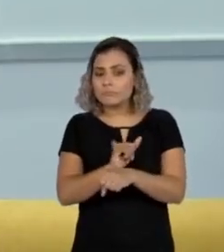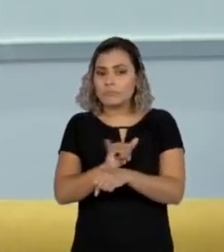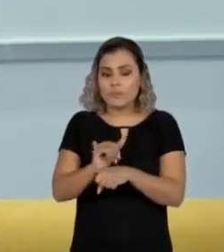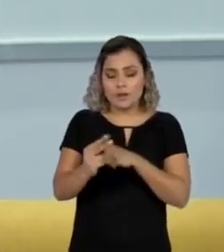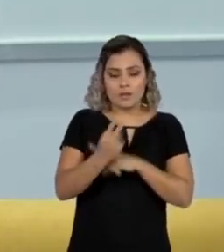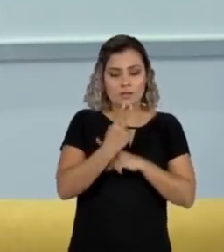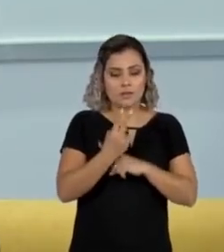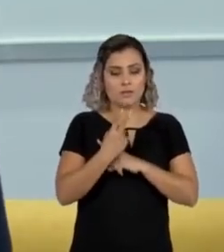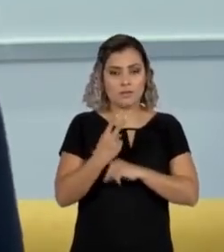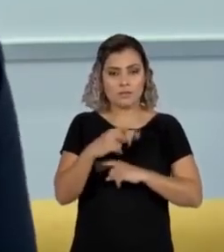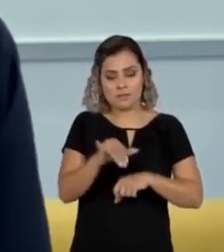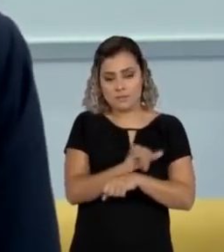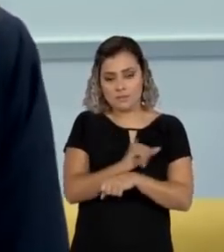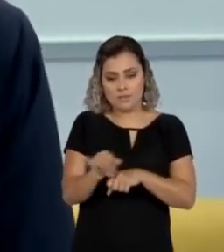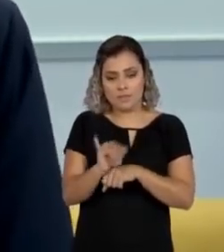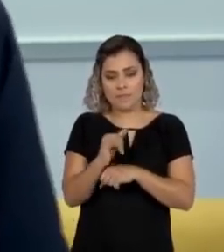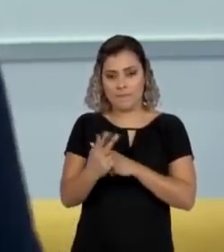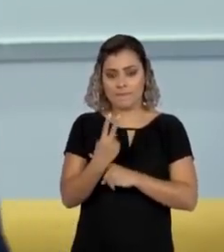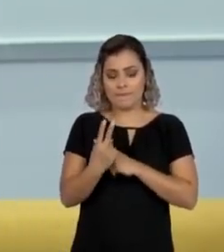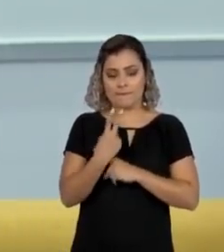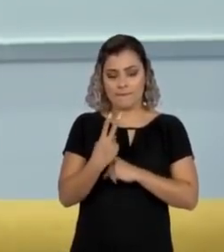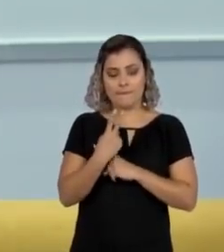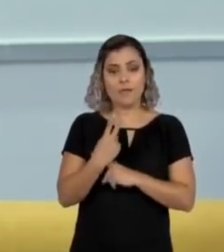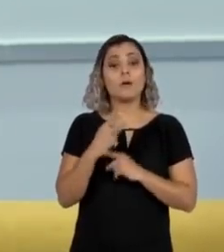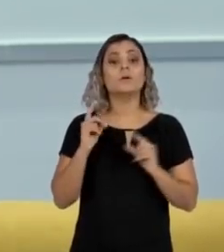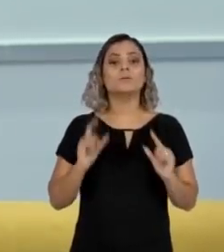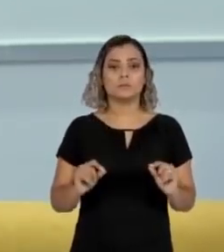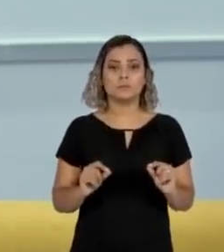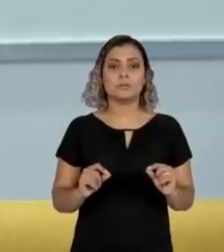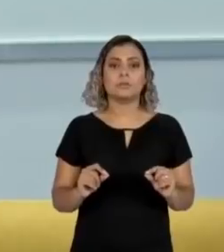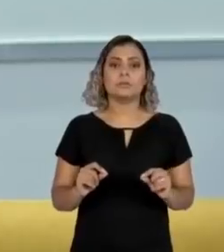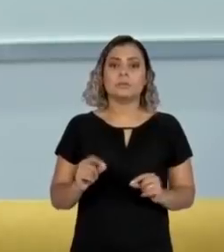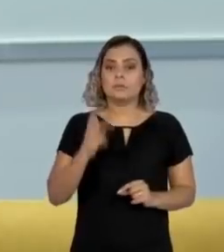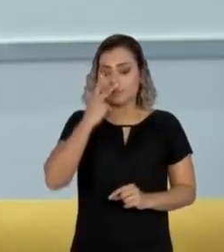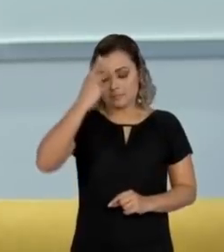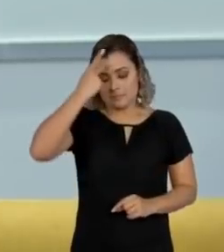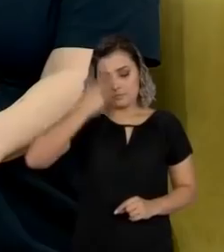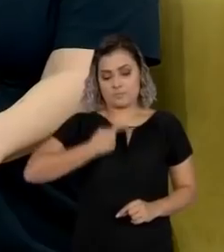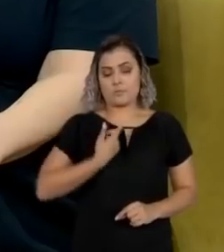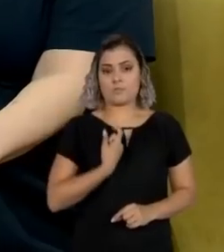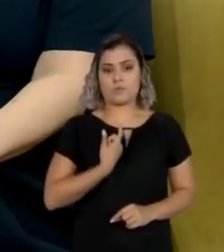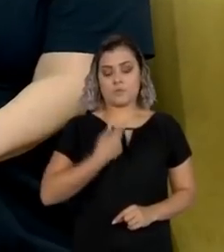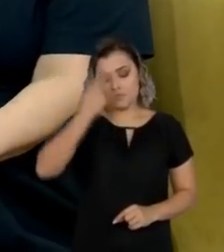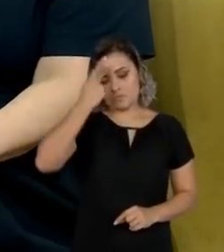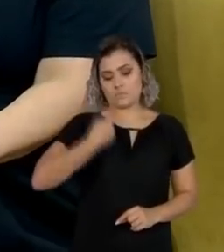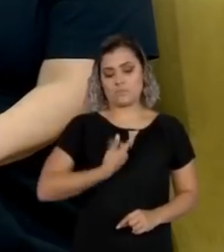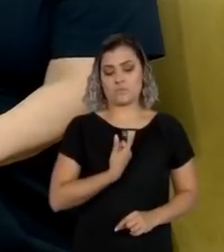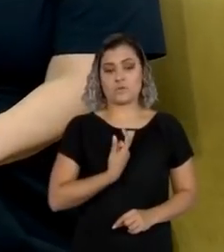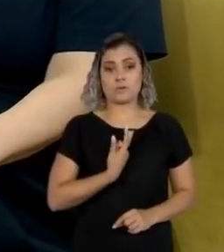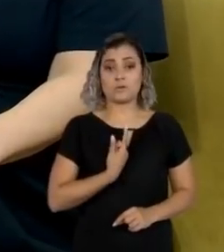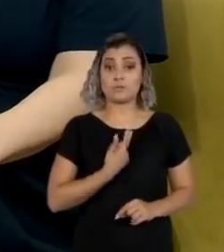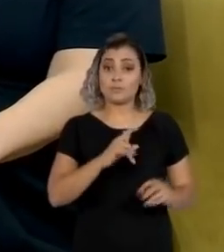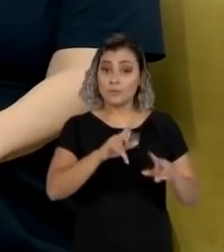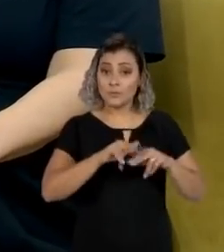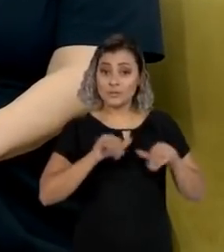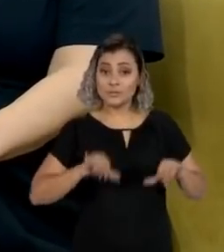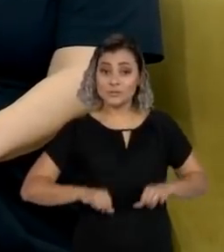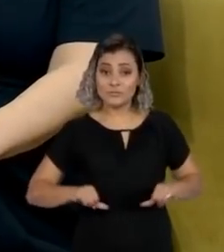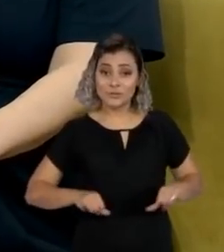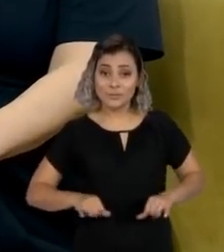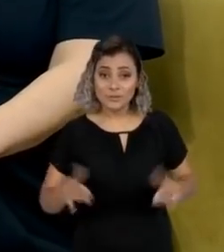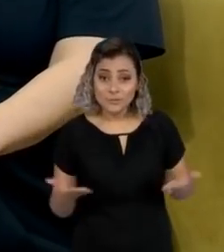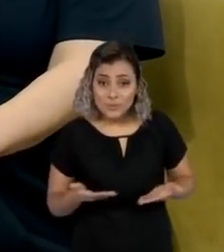né, que é o nome técnico que a gente usa na pesquisa, elas estão se tornando muito individualizadas, né? Então o sofrimento ele está muito mais hoje em